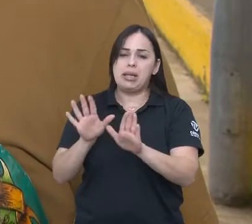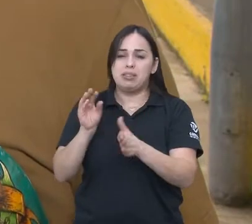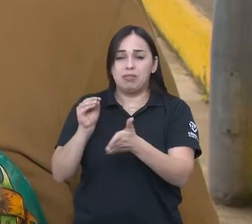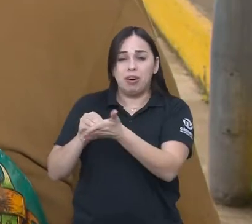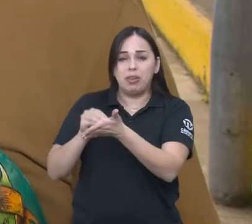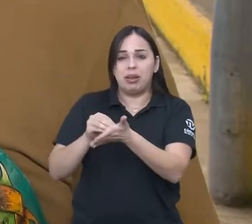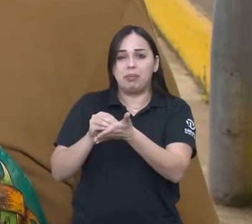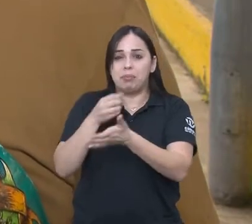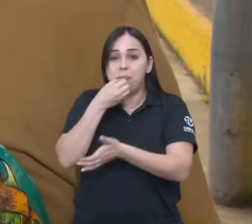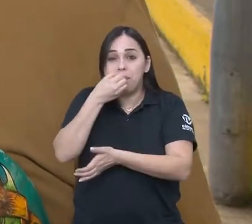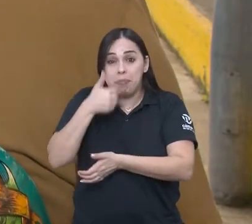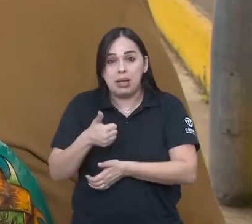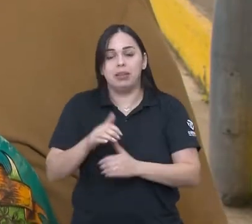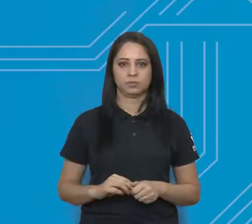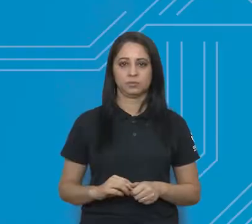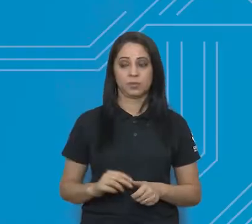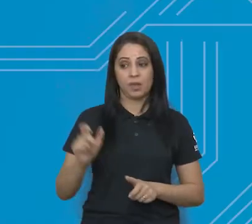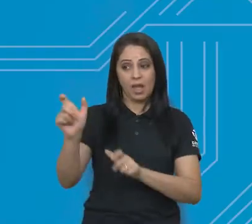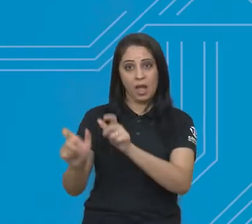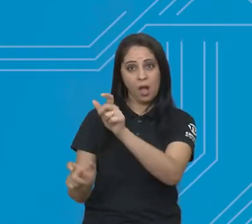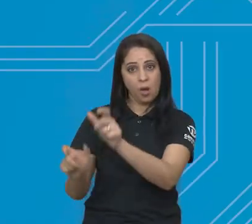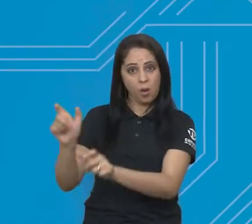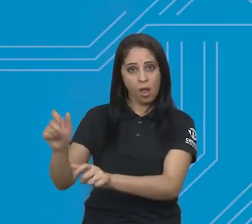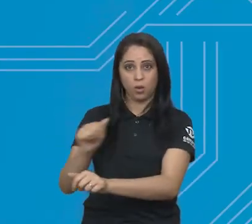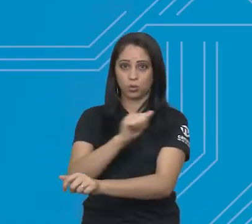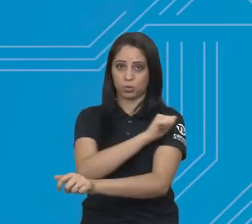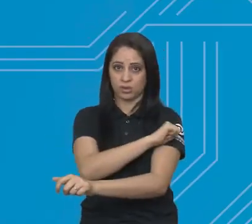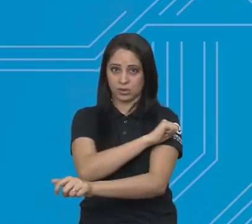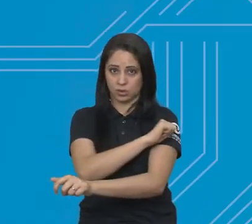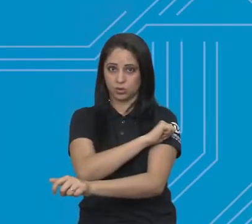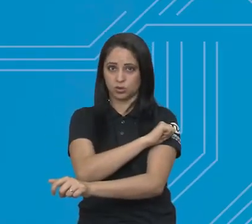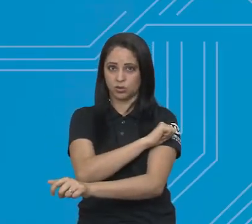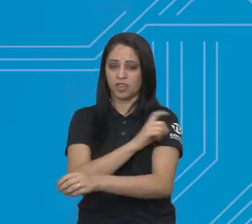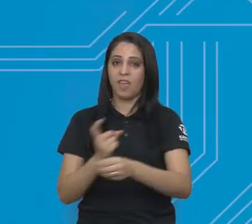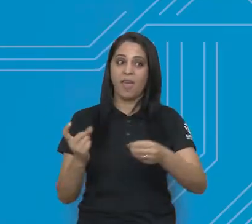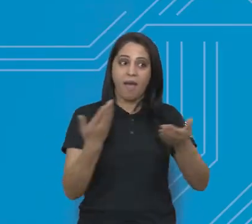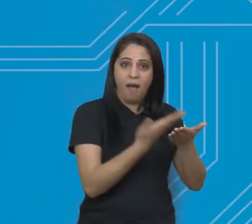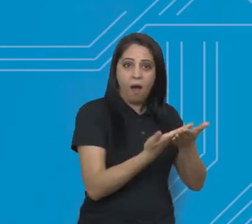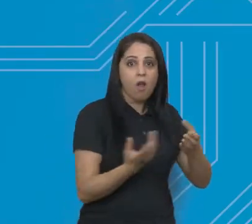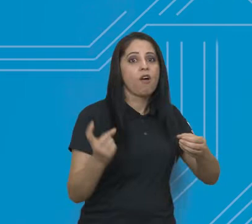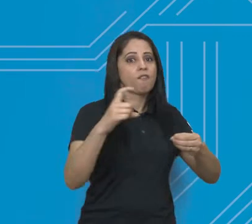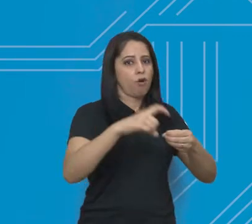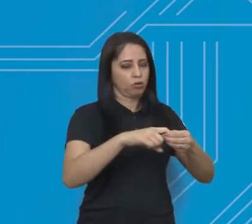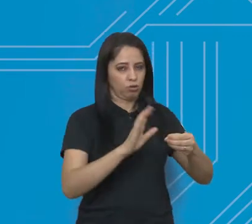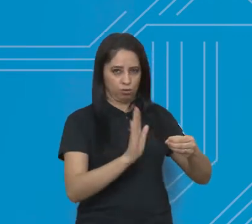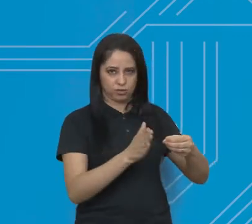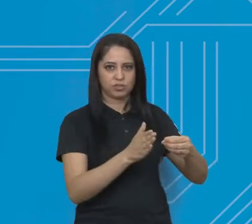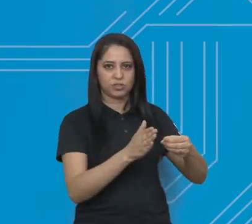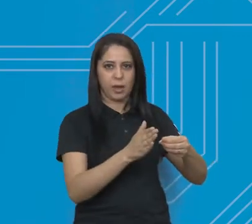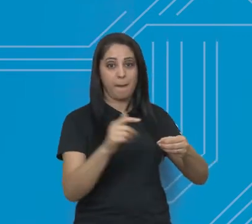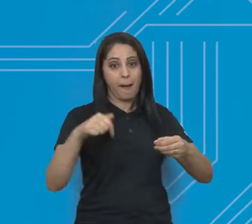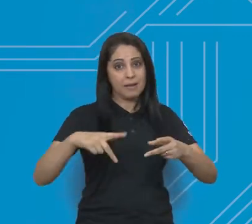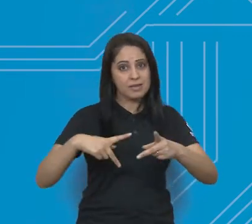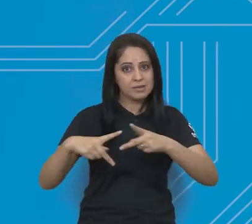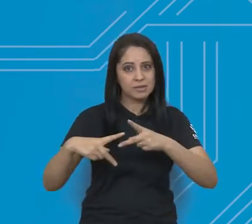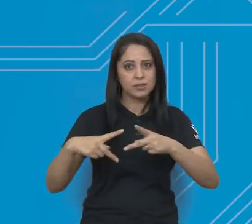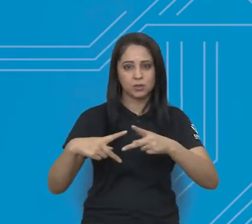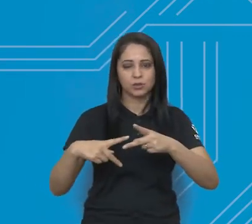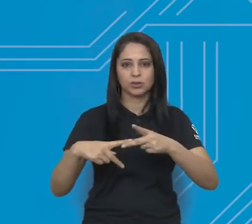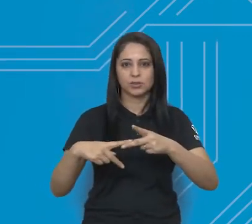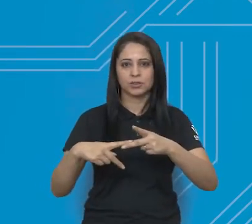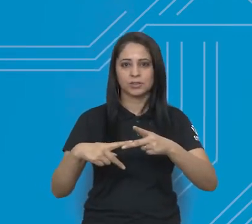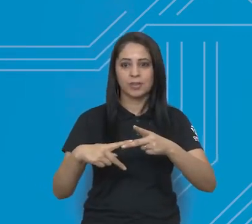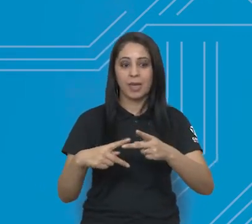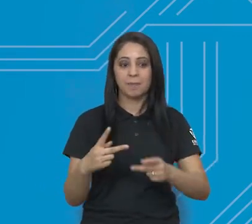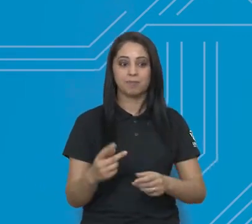mas boas pistas são poucas. Os estudantes de São José dos Campos já retornaram às aulas. Aqui na rede municipal,